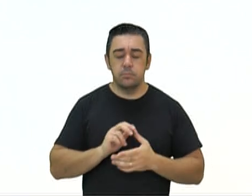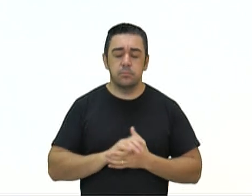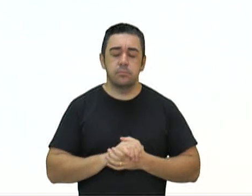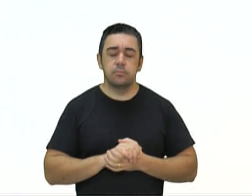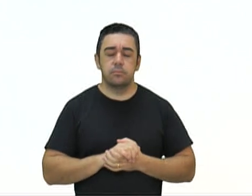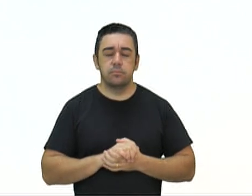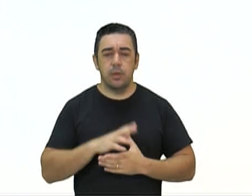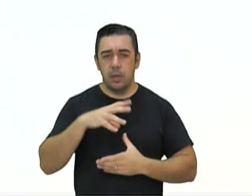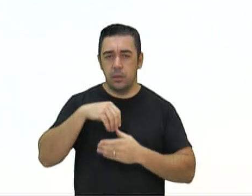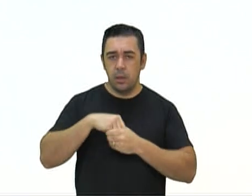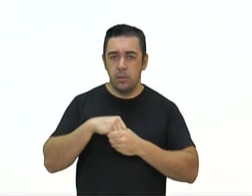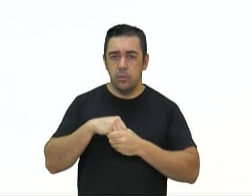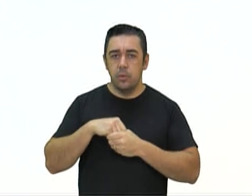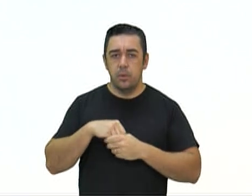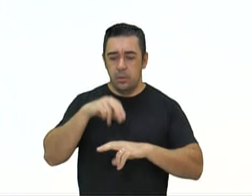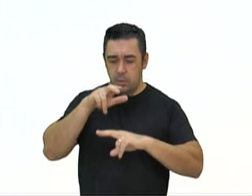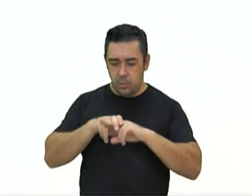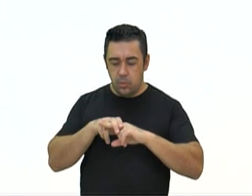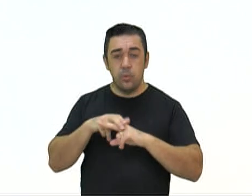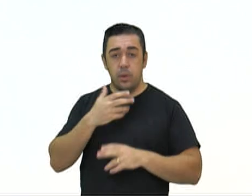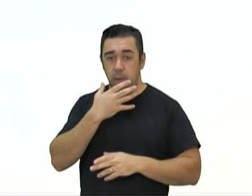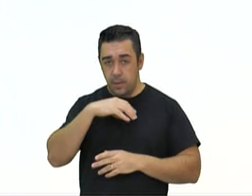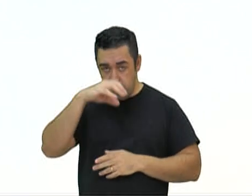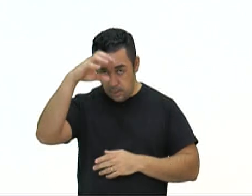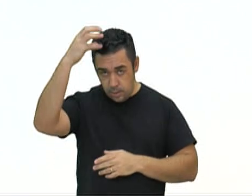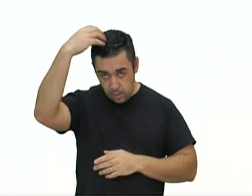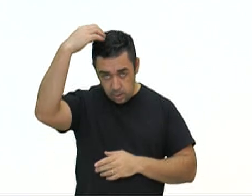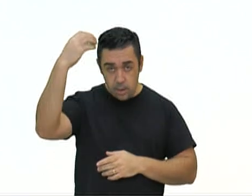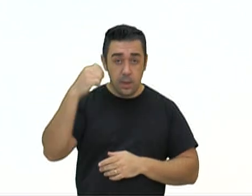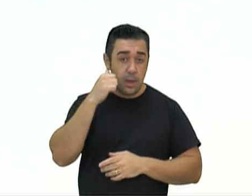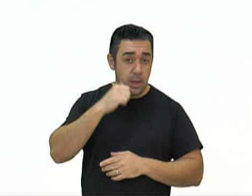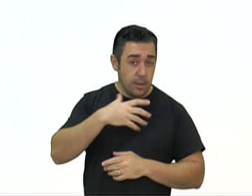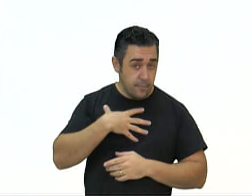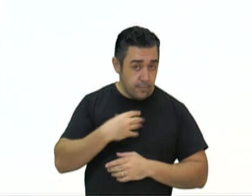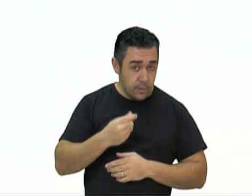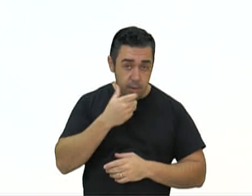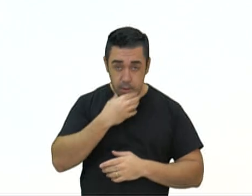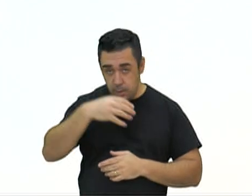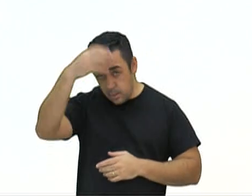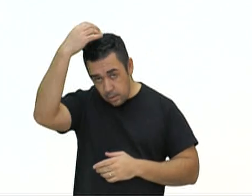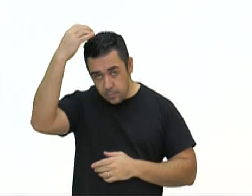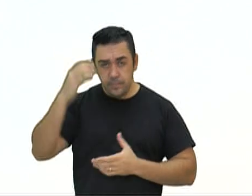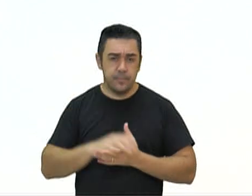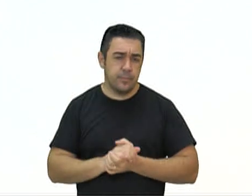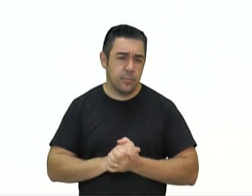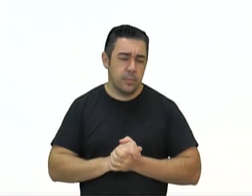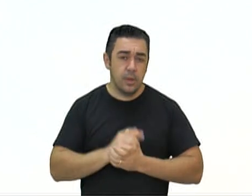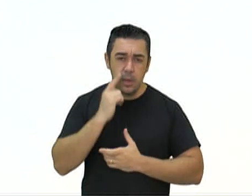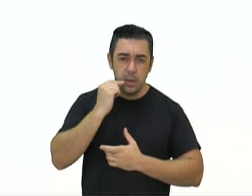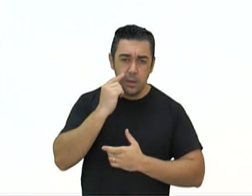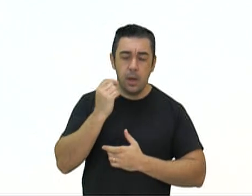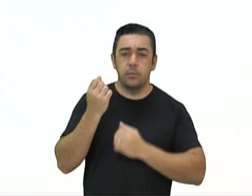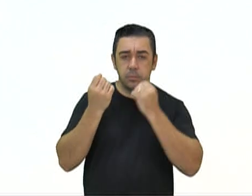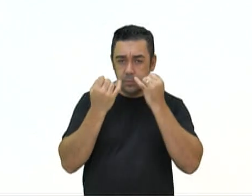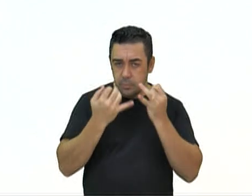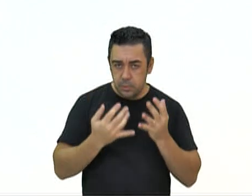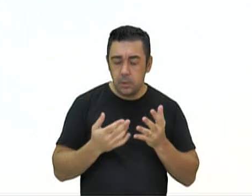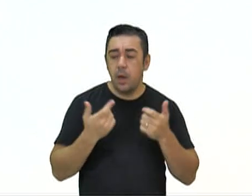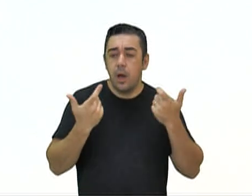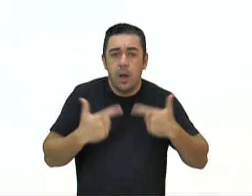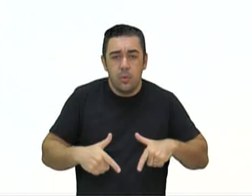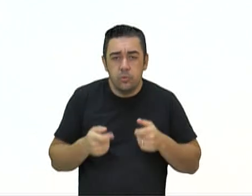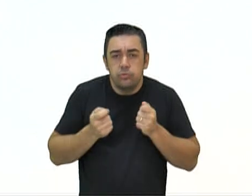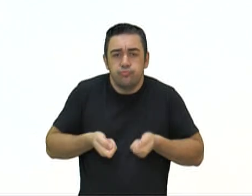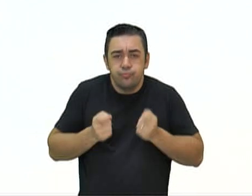sentando-se entre o rei e a sua bela filha, que o acompanhava. O gato prontamente indica o caminho ao cocheiro do